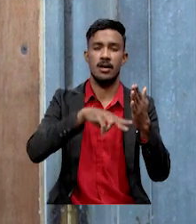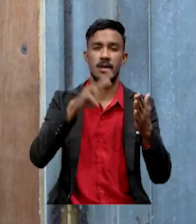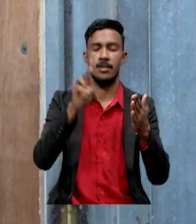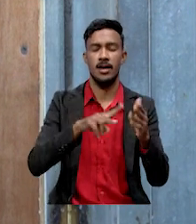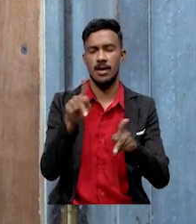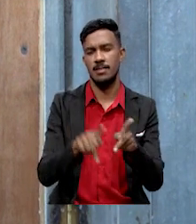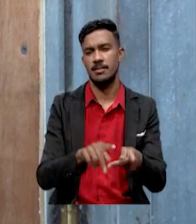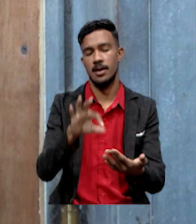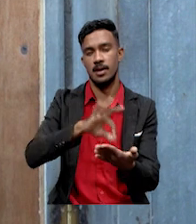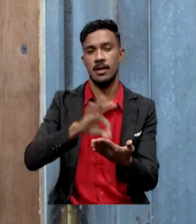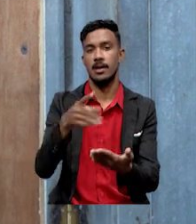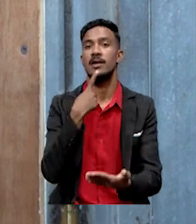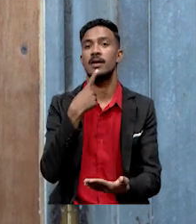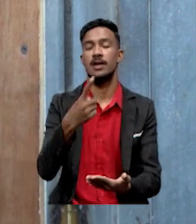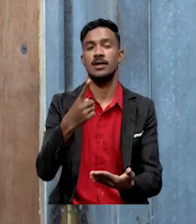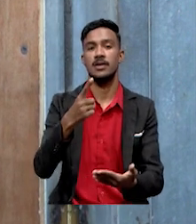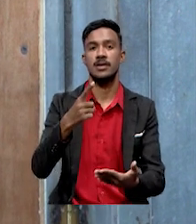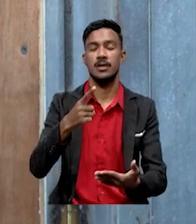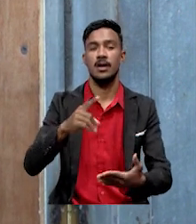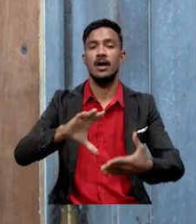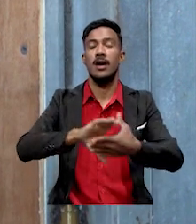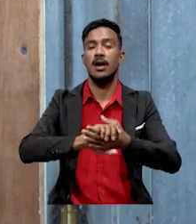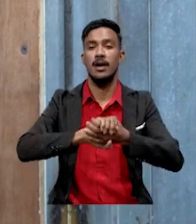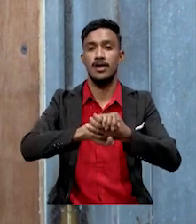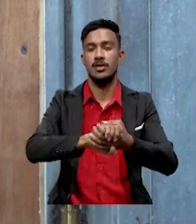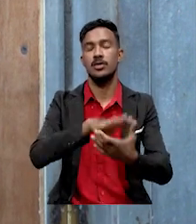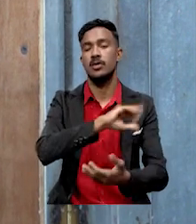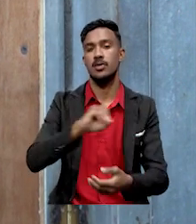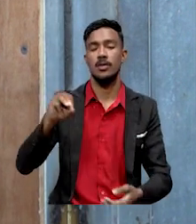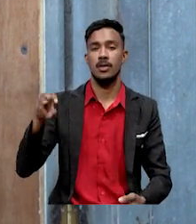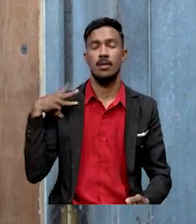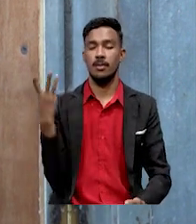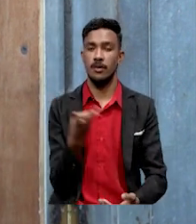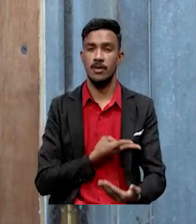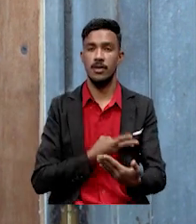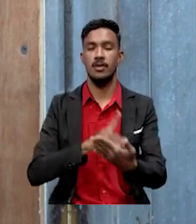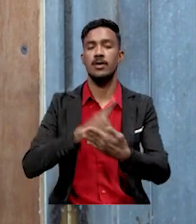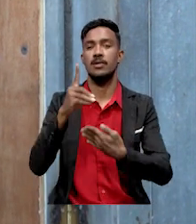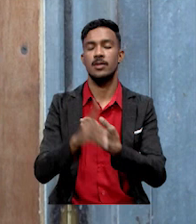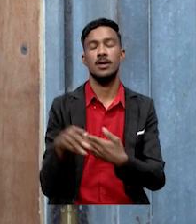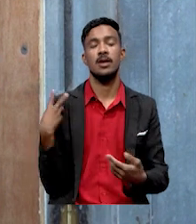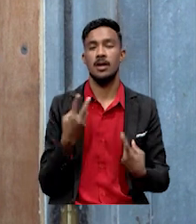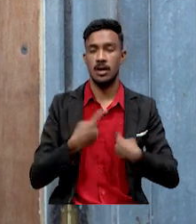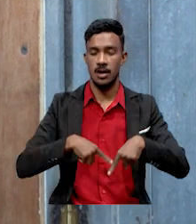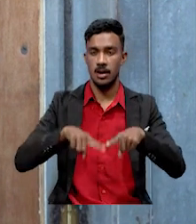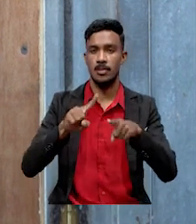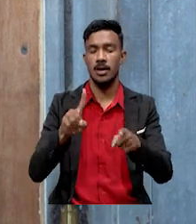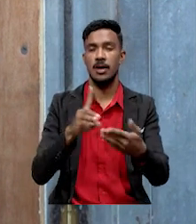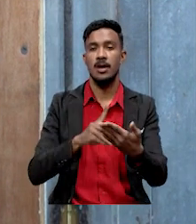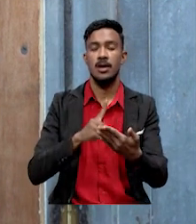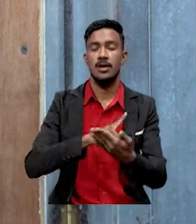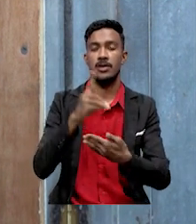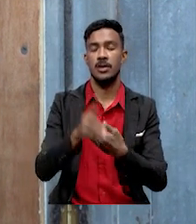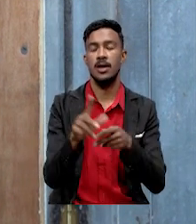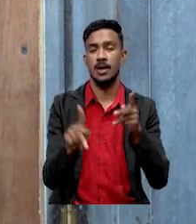dian adeus conflitos bem-vindo desenvolvimento. Agora ita halai ba desenvolvimento karik ema